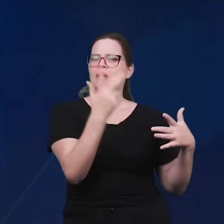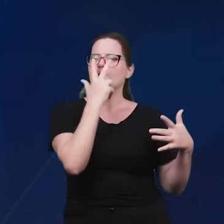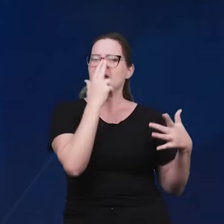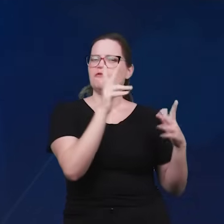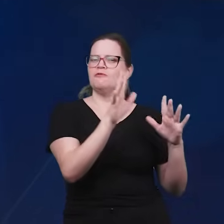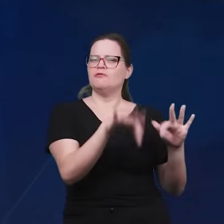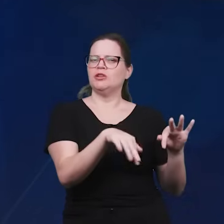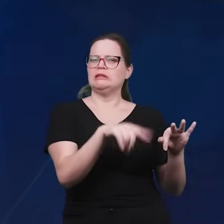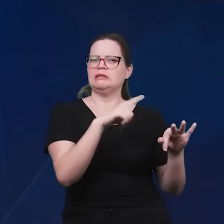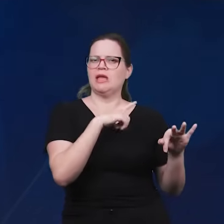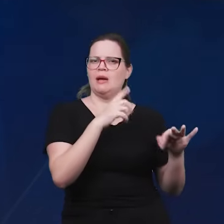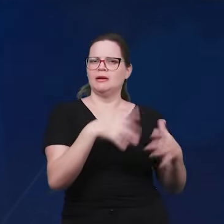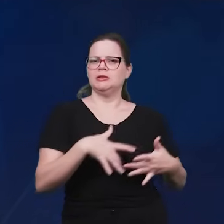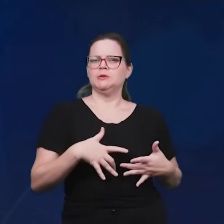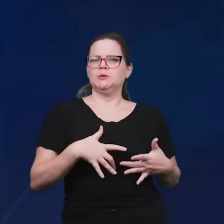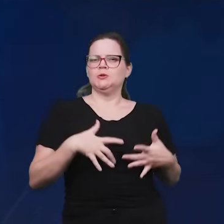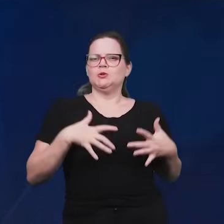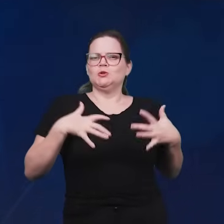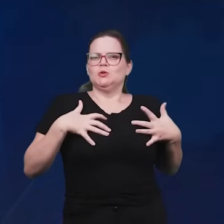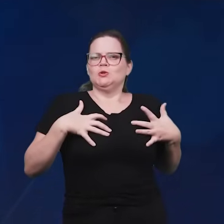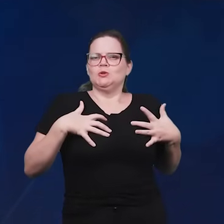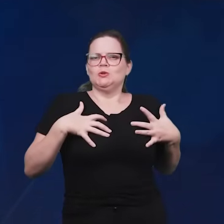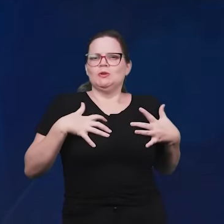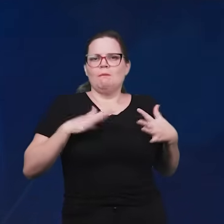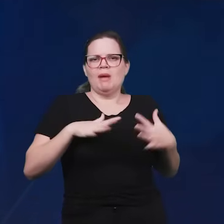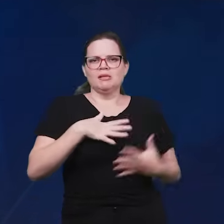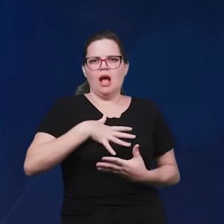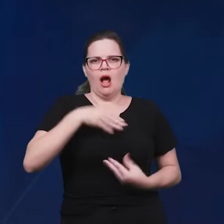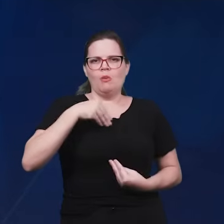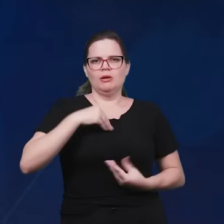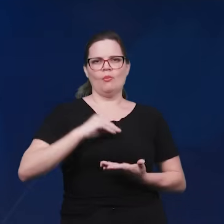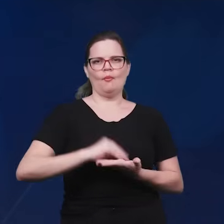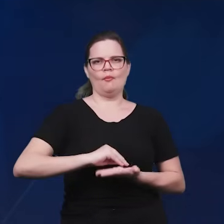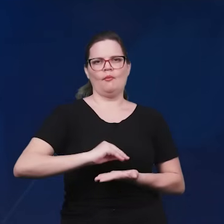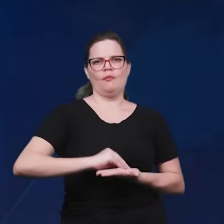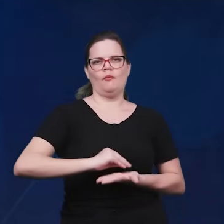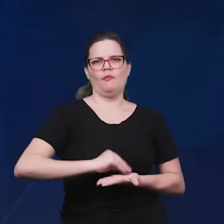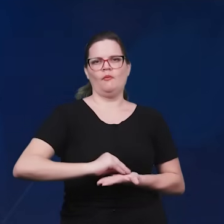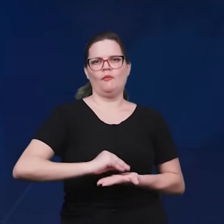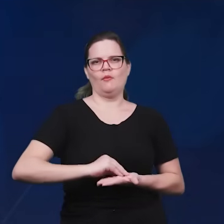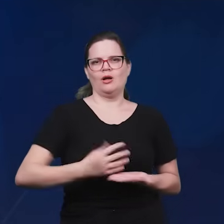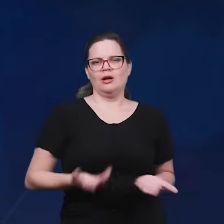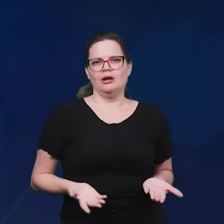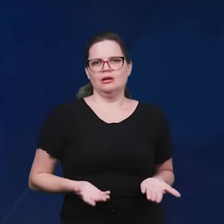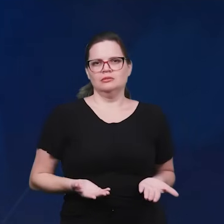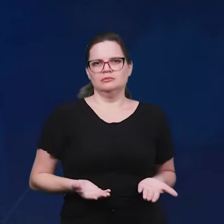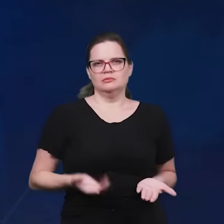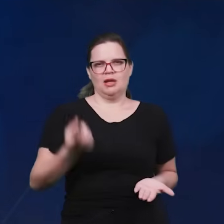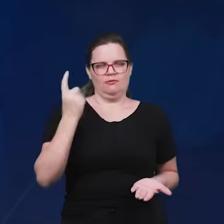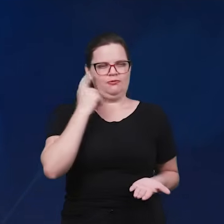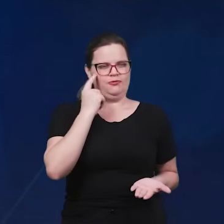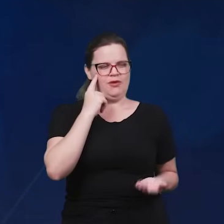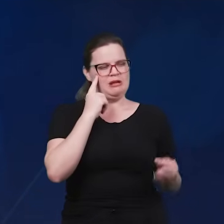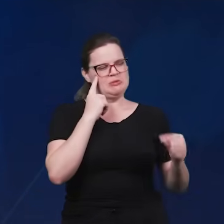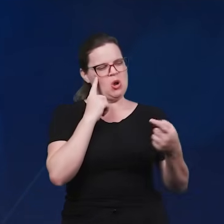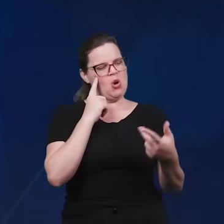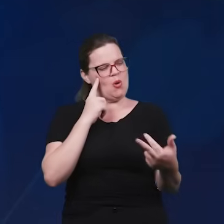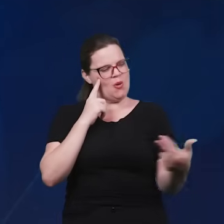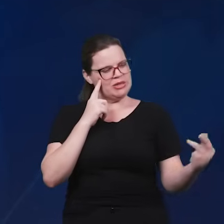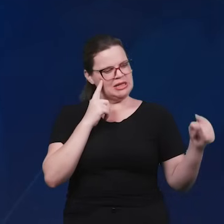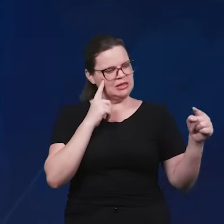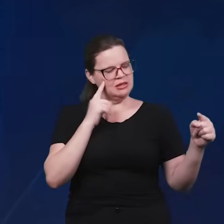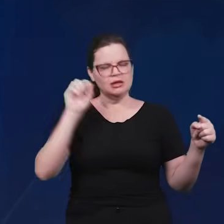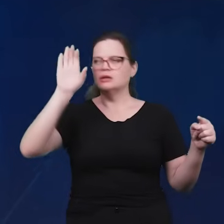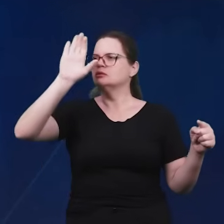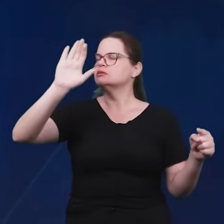não satisfazem os anseios da alma. E depois, veja se não vale a pena trocá-los pelos